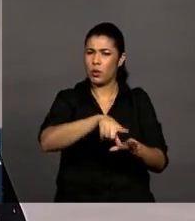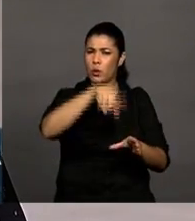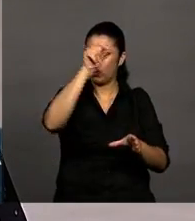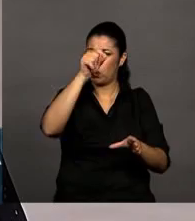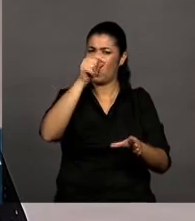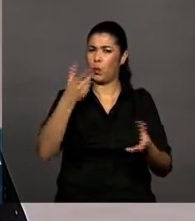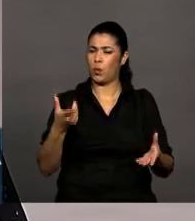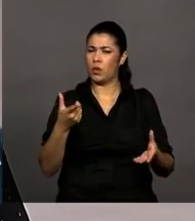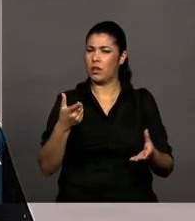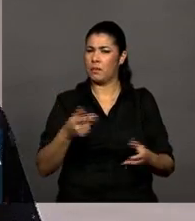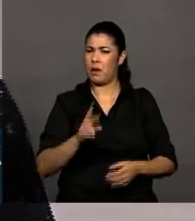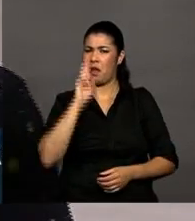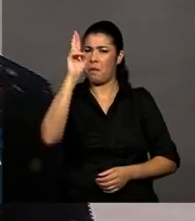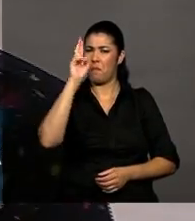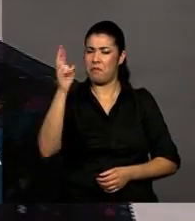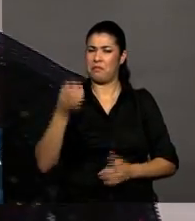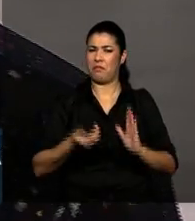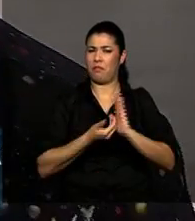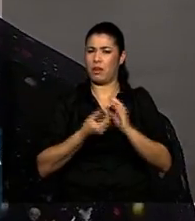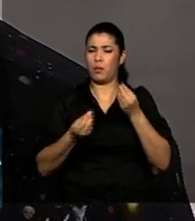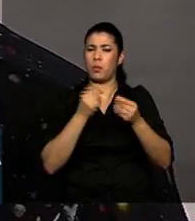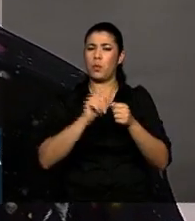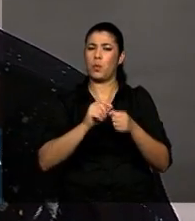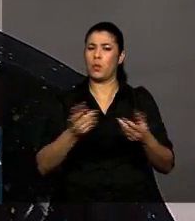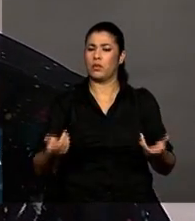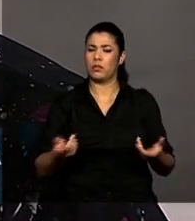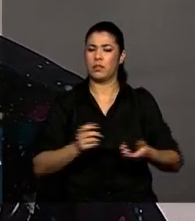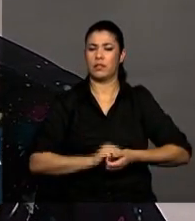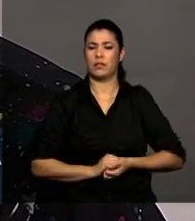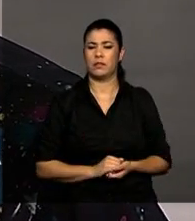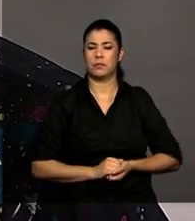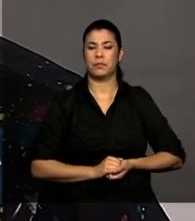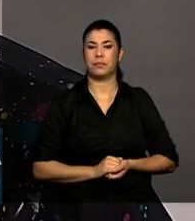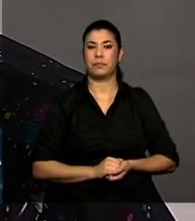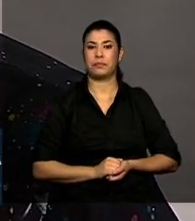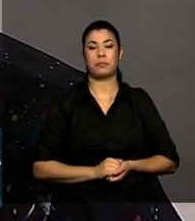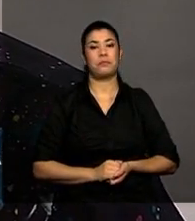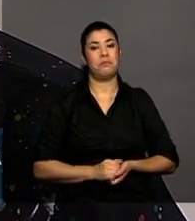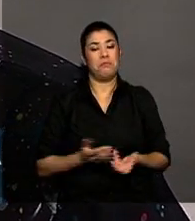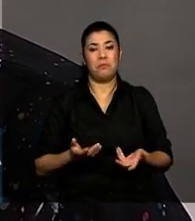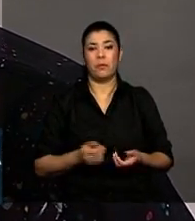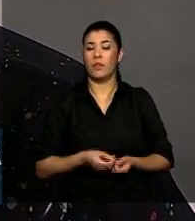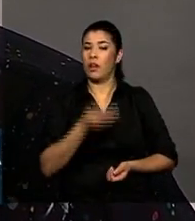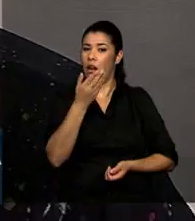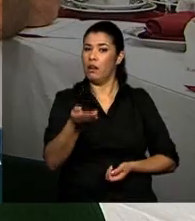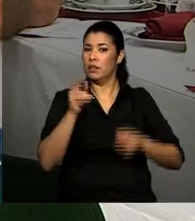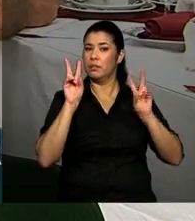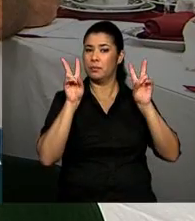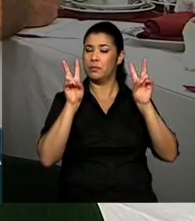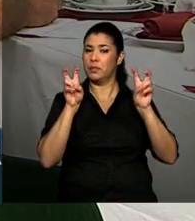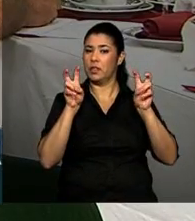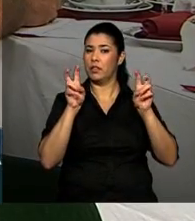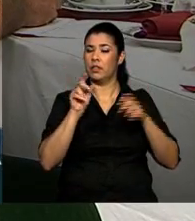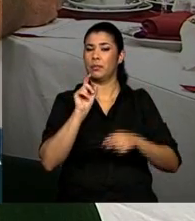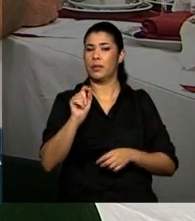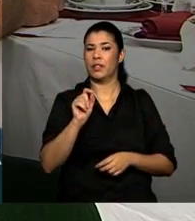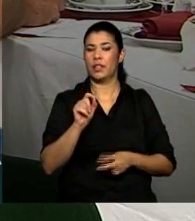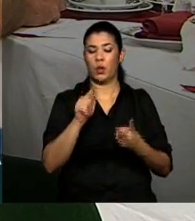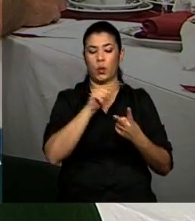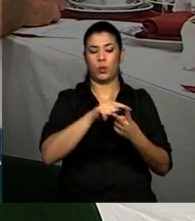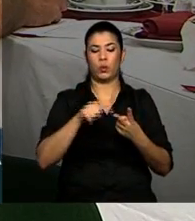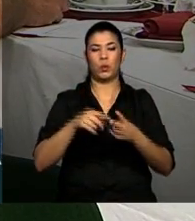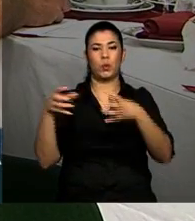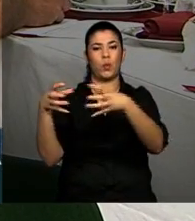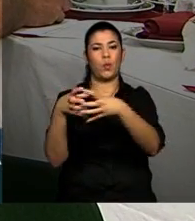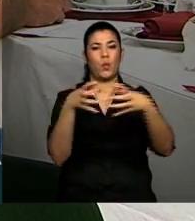presidência da câmara nós Esse é um tema né que vem sendo tratado pelas bancadas e pelos